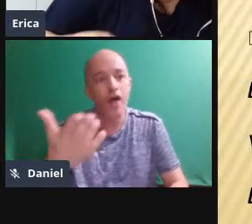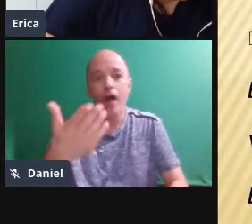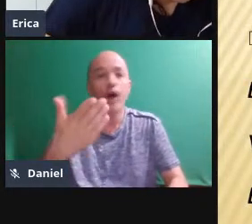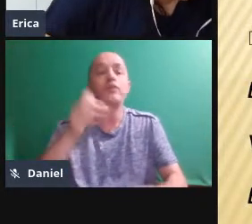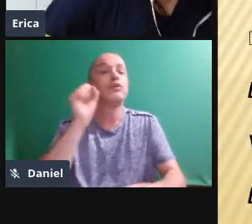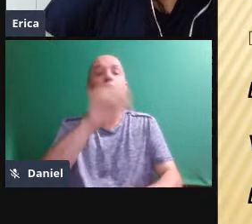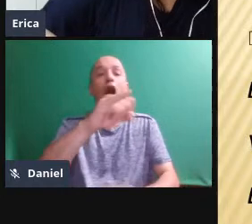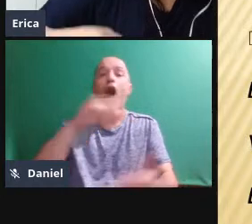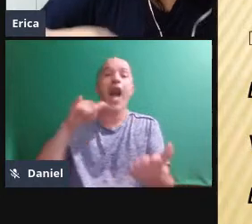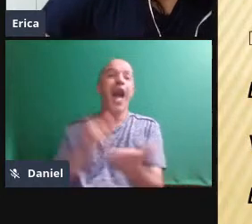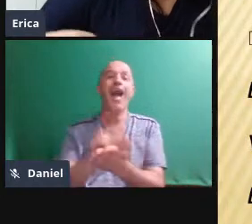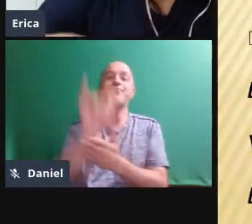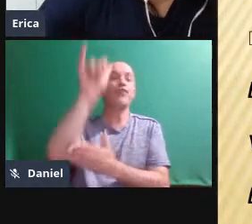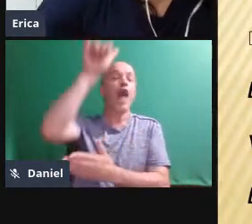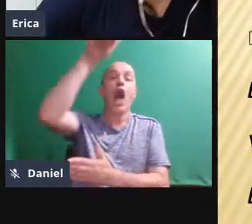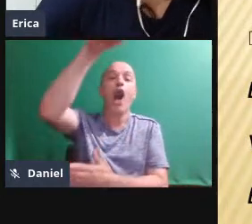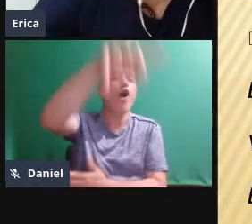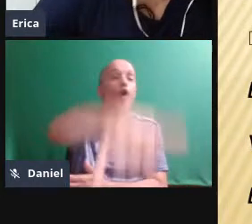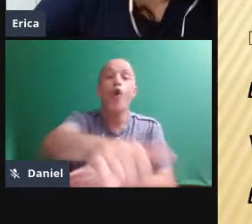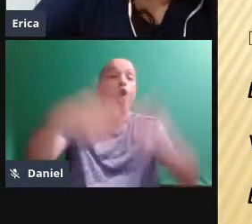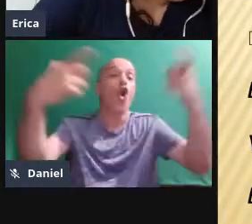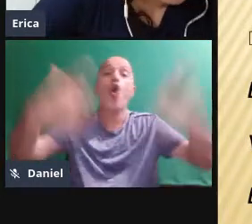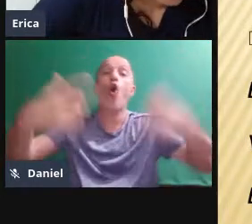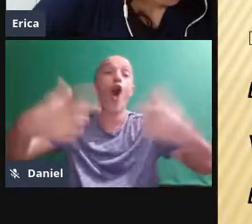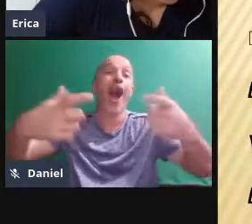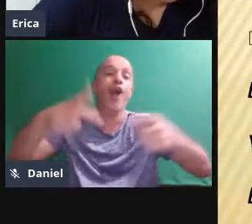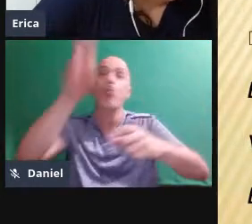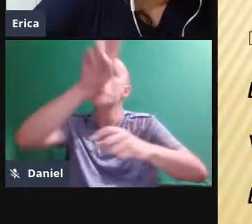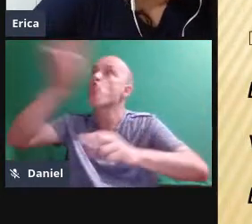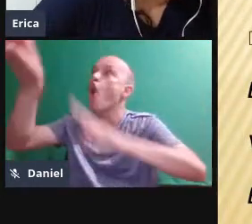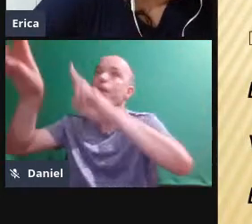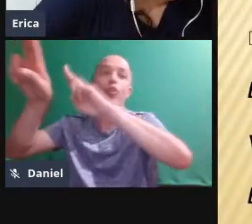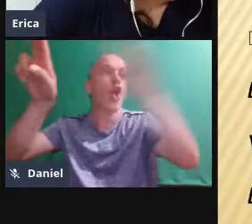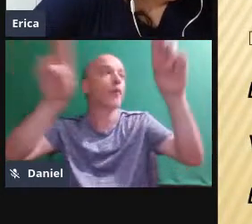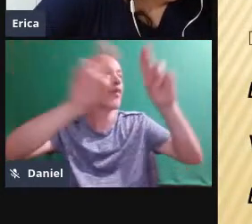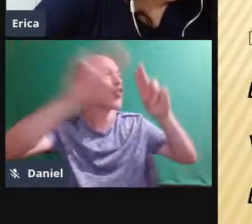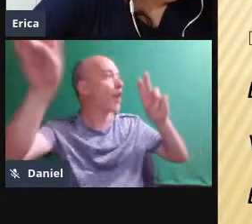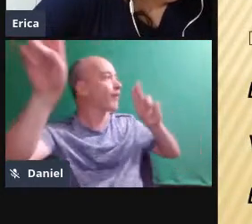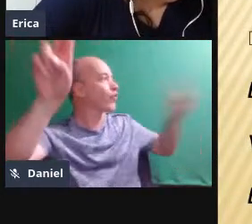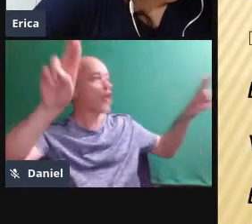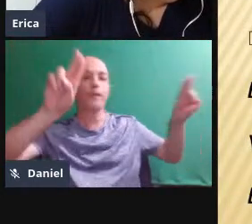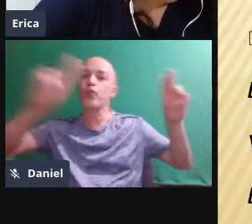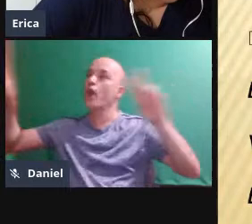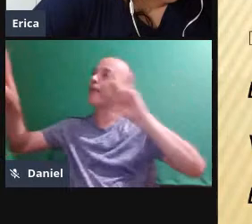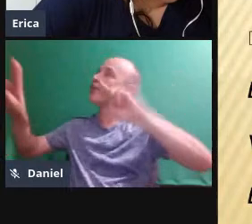que é importante aprender o português como segunda língua.